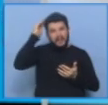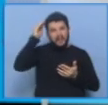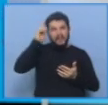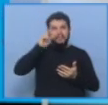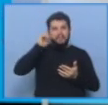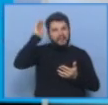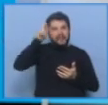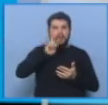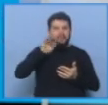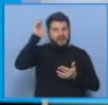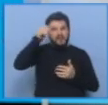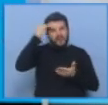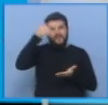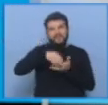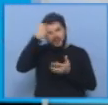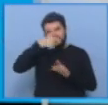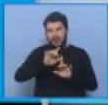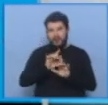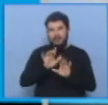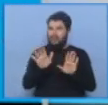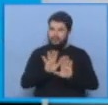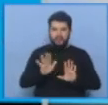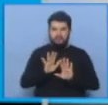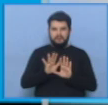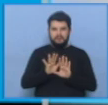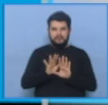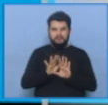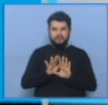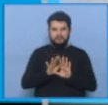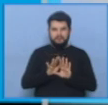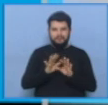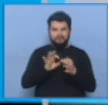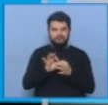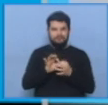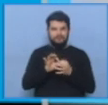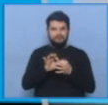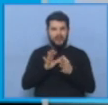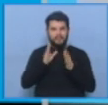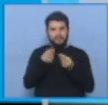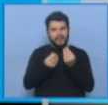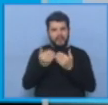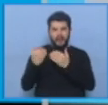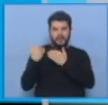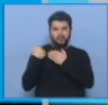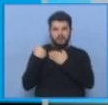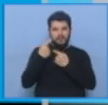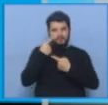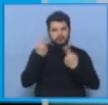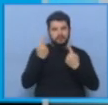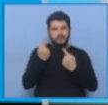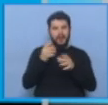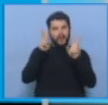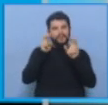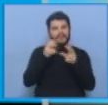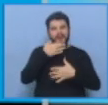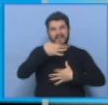agora vou inventar esta história. Portanto, não tem nada, tem que ser de uma forma responsável, porque é um assunto muito sério para